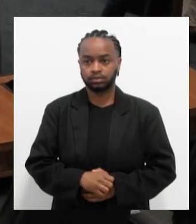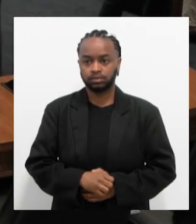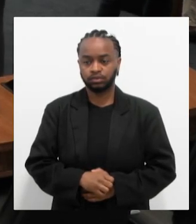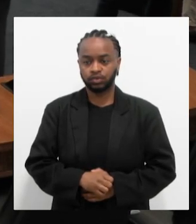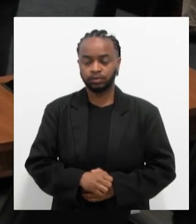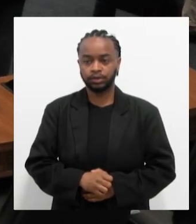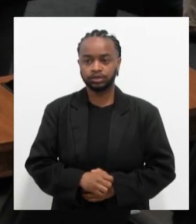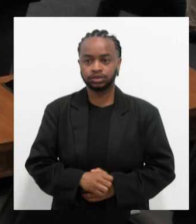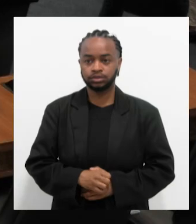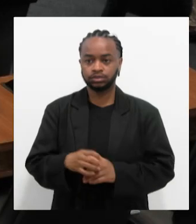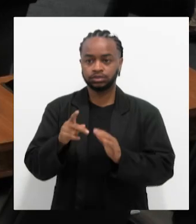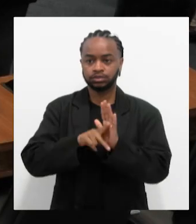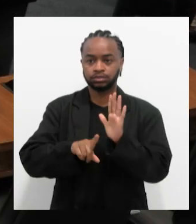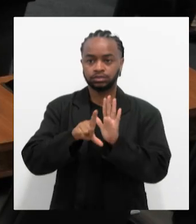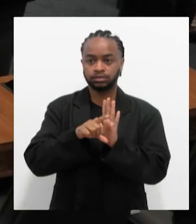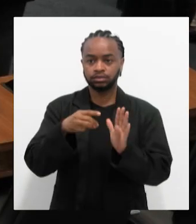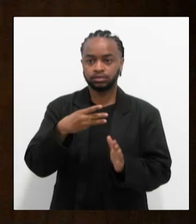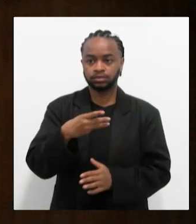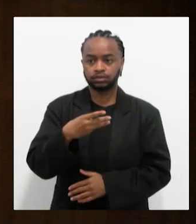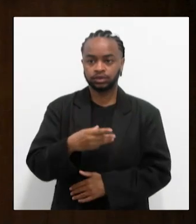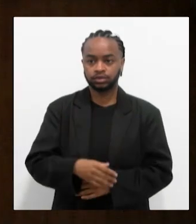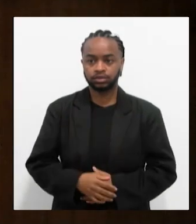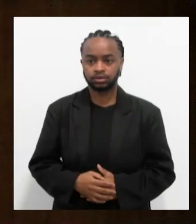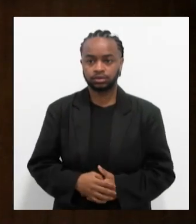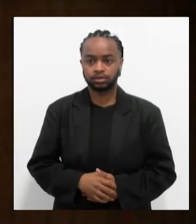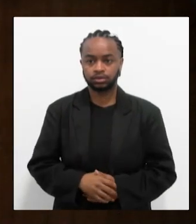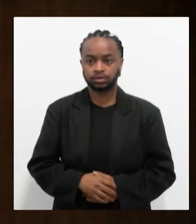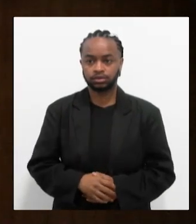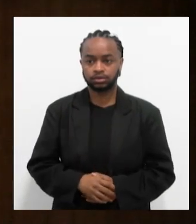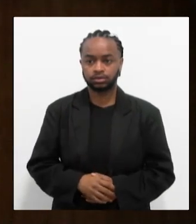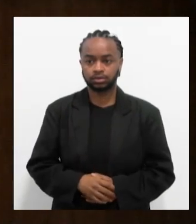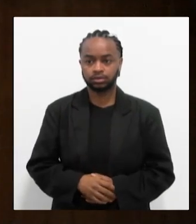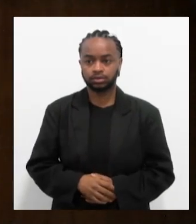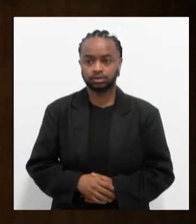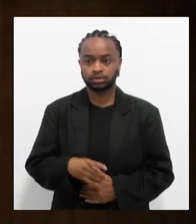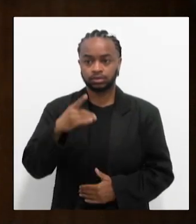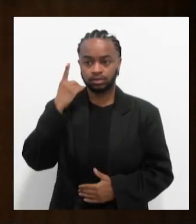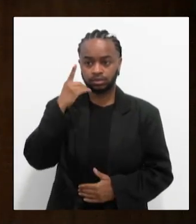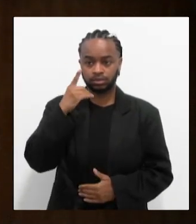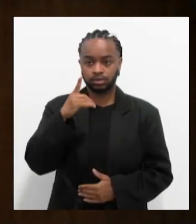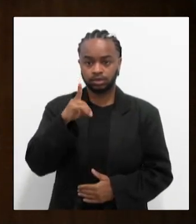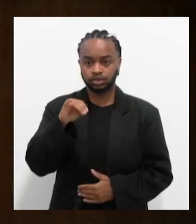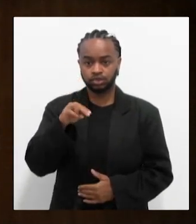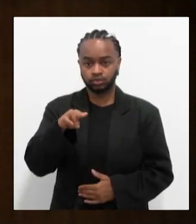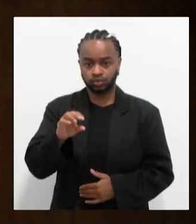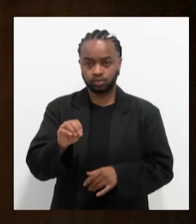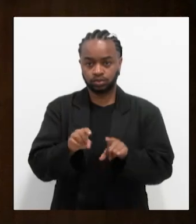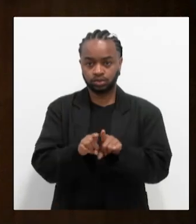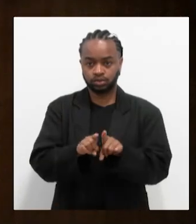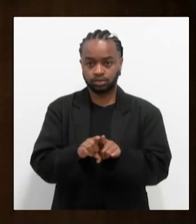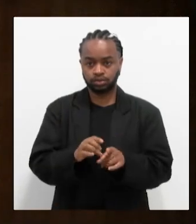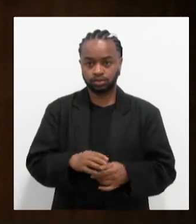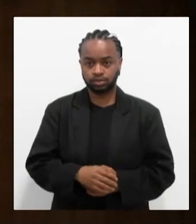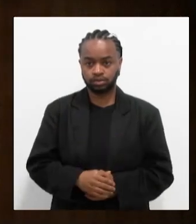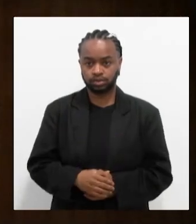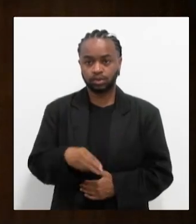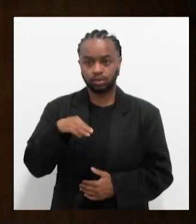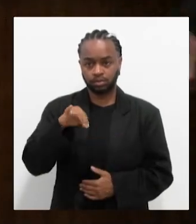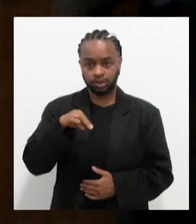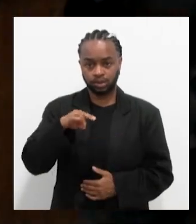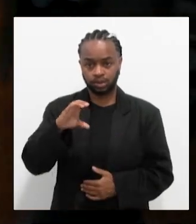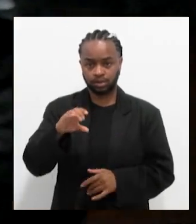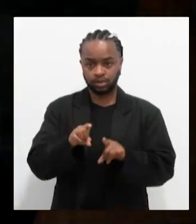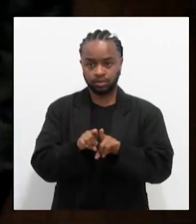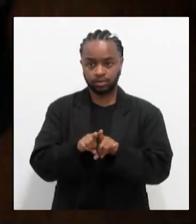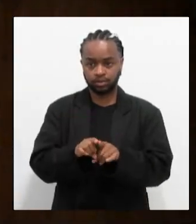Projeto de lei número 3740. Desculpa, o deputado Marcelo Dino também. E o Carlos Mick também quer.